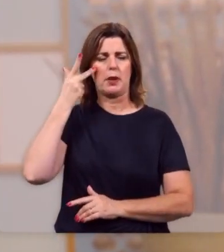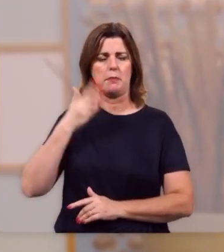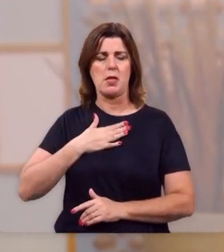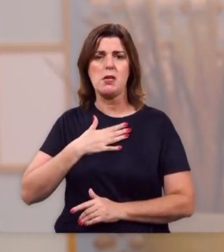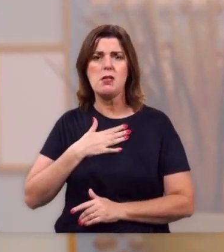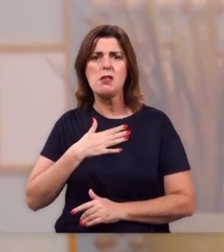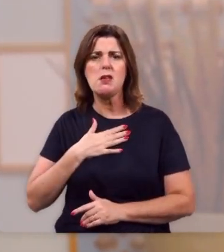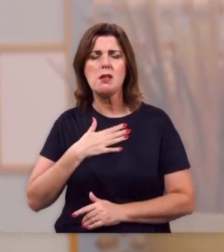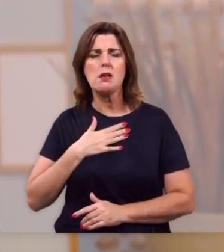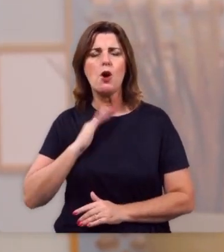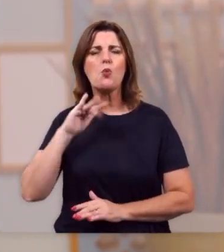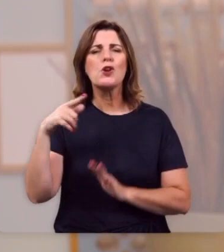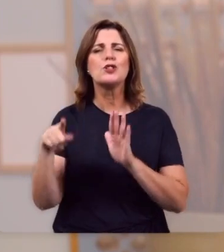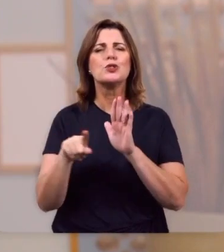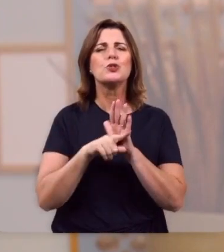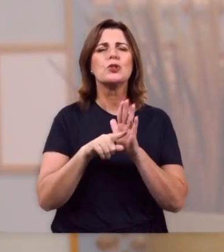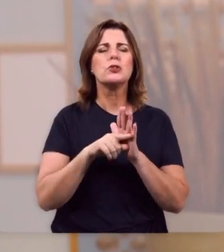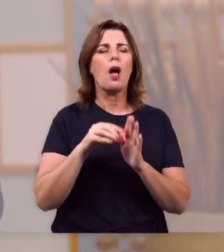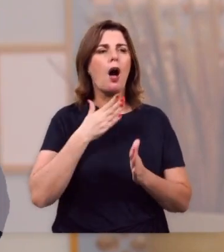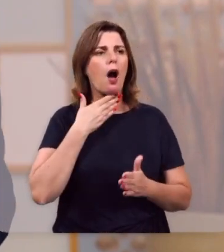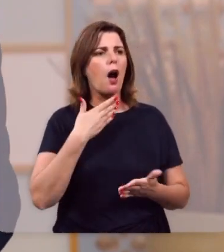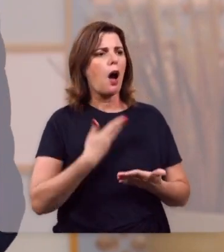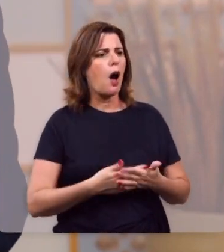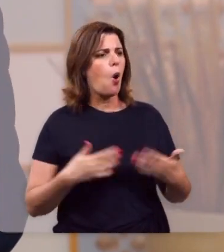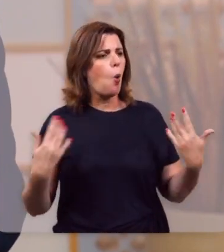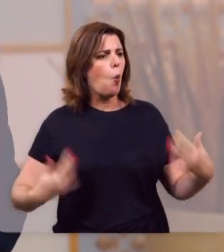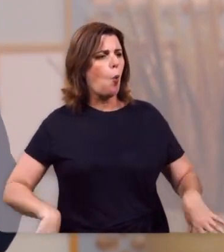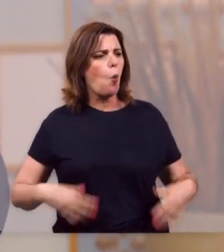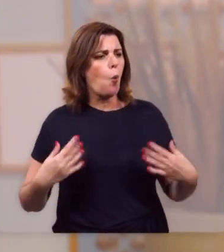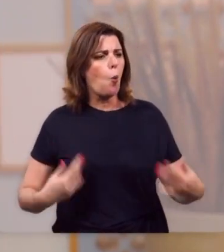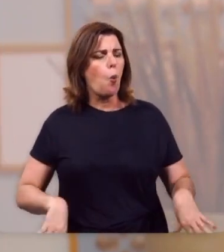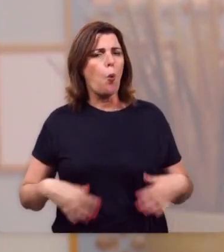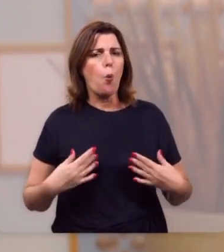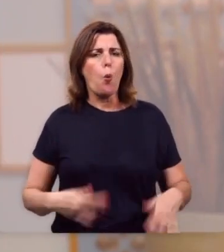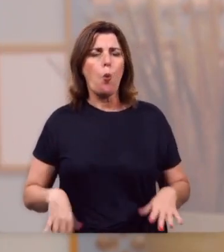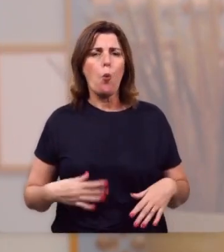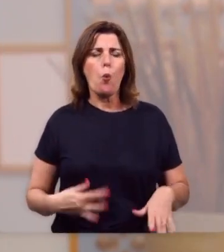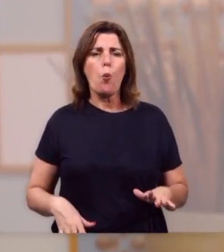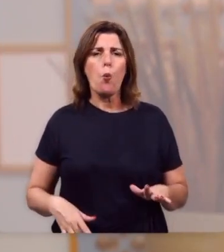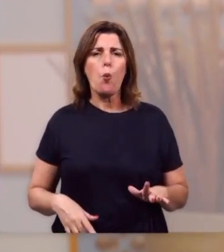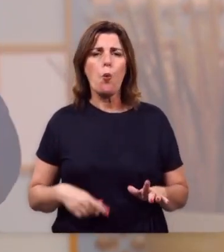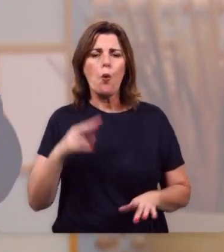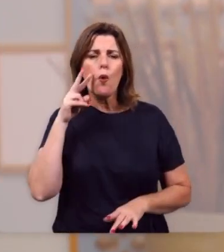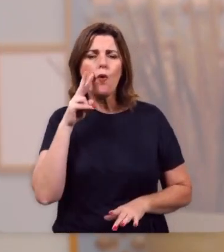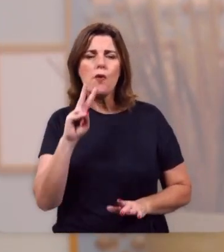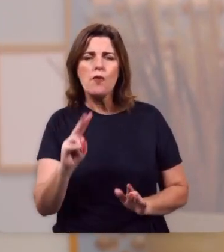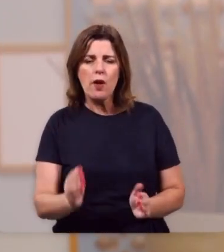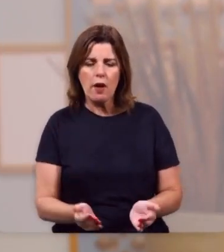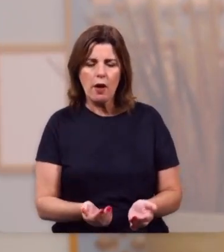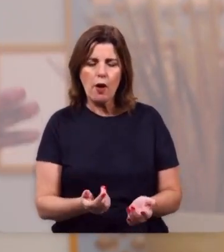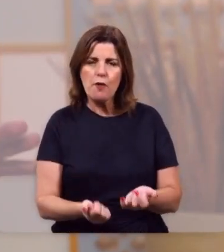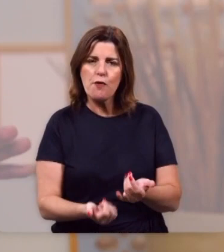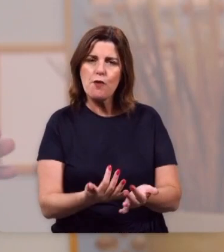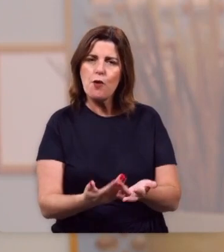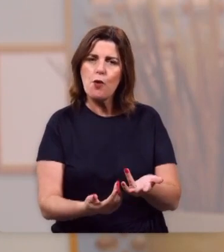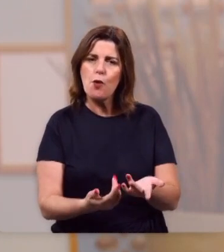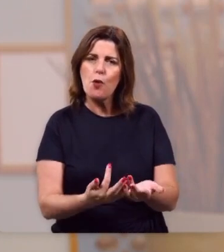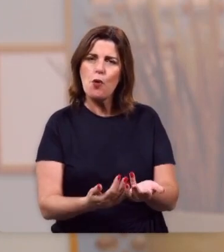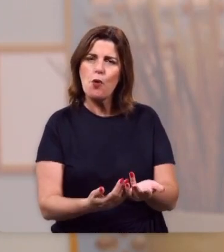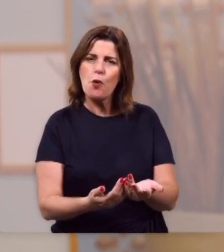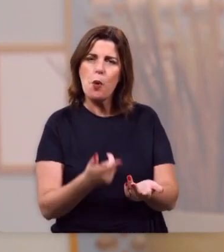quebrar. Quando ele chega, ele toma um susto, porque ele vê na praia um braseiro, com